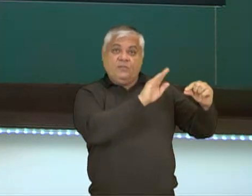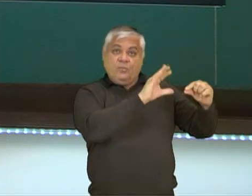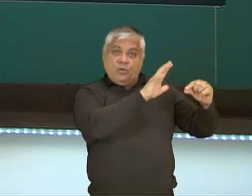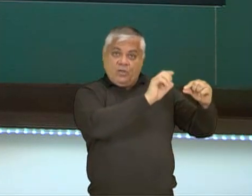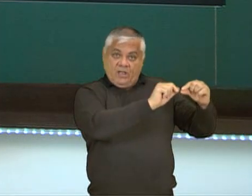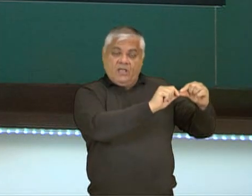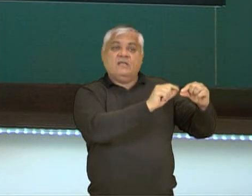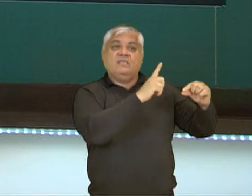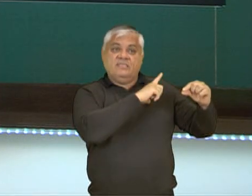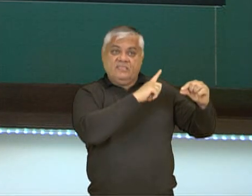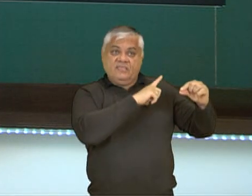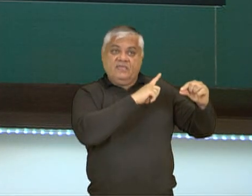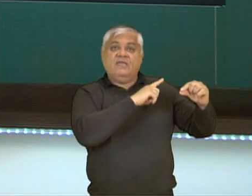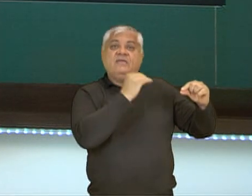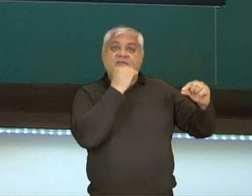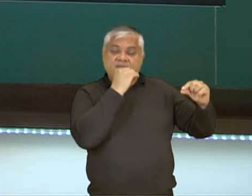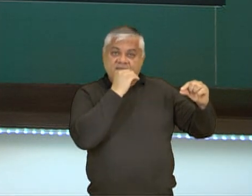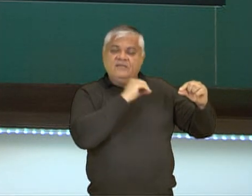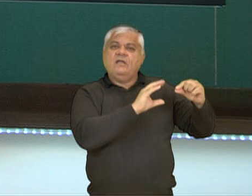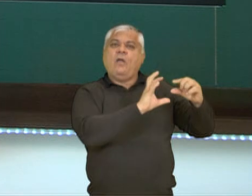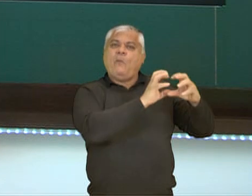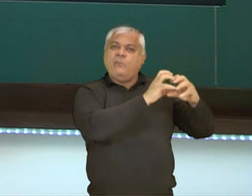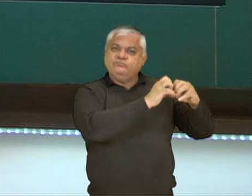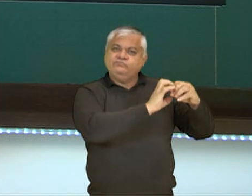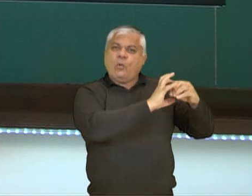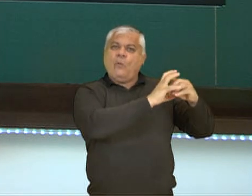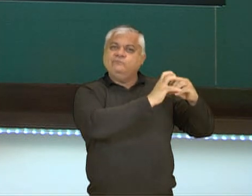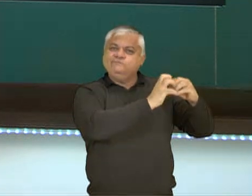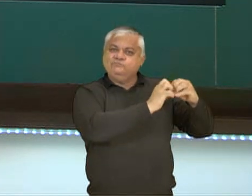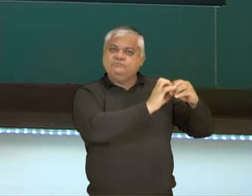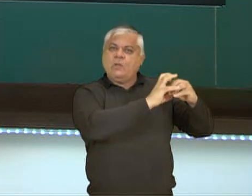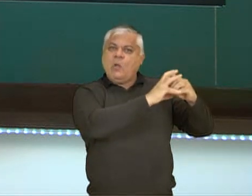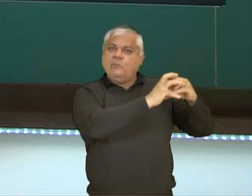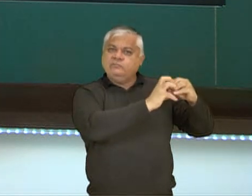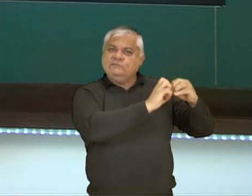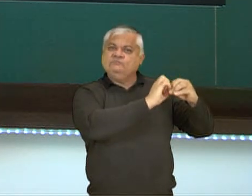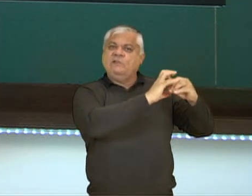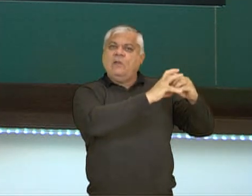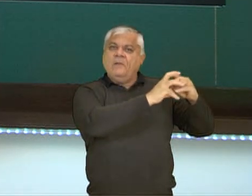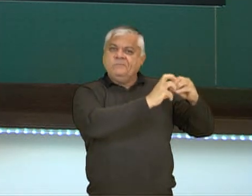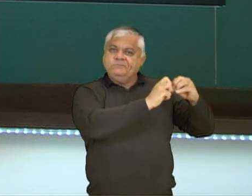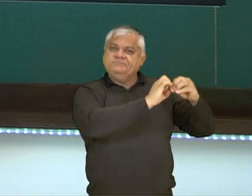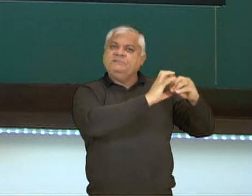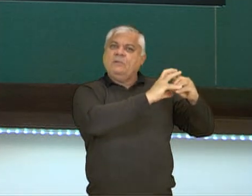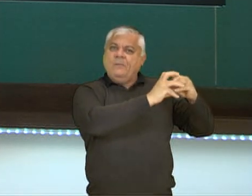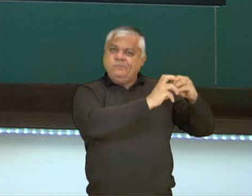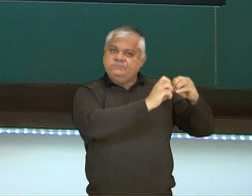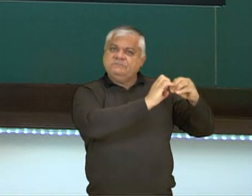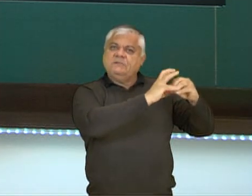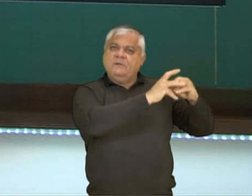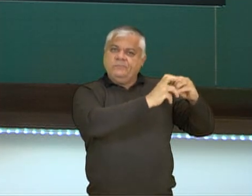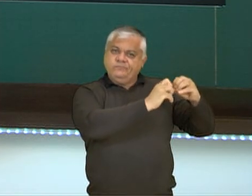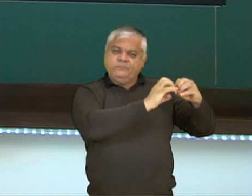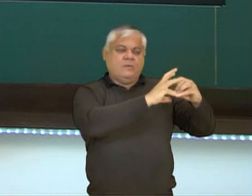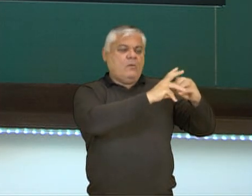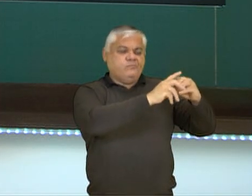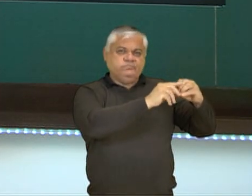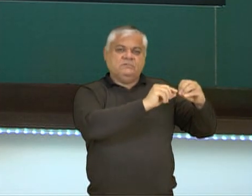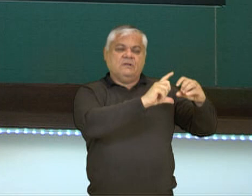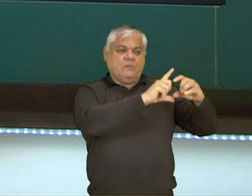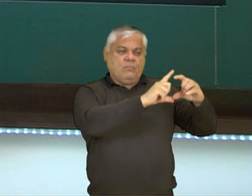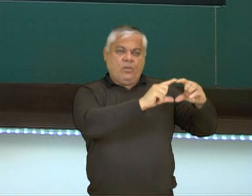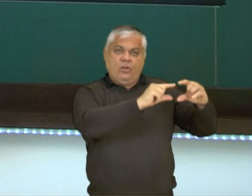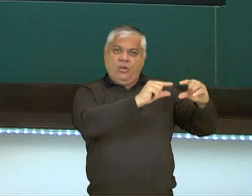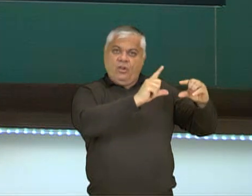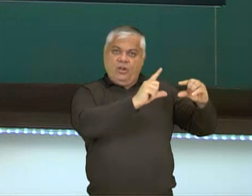de uma placa retrátil cortante, que vai, claro, fragmentar ali as partículas que este organismo, então,